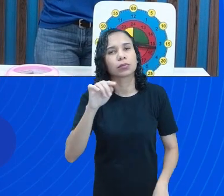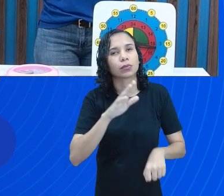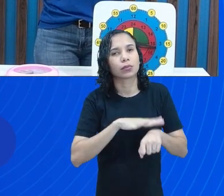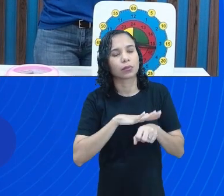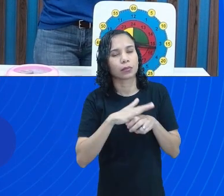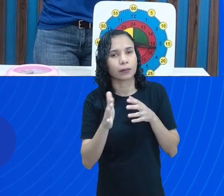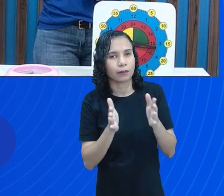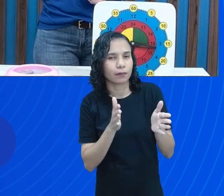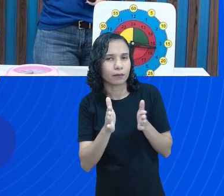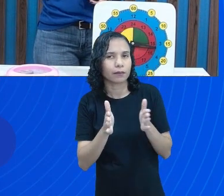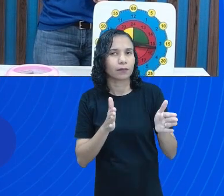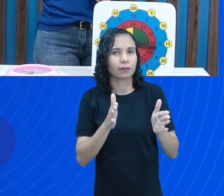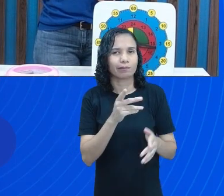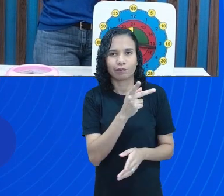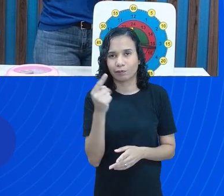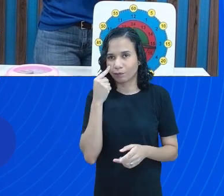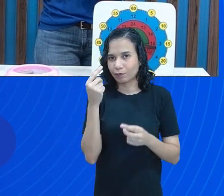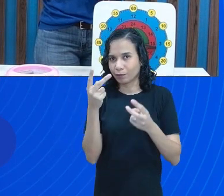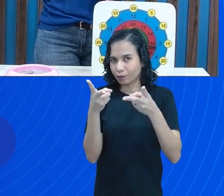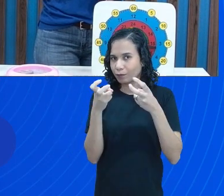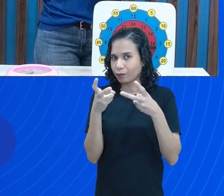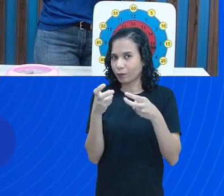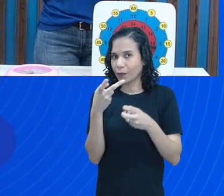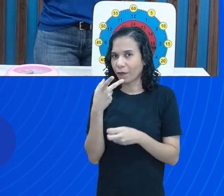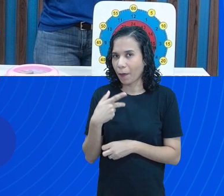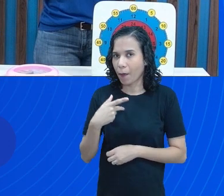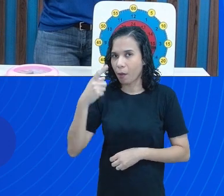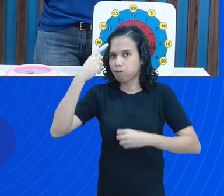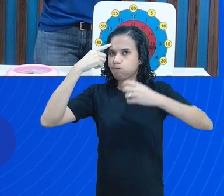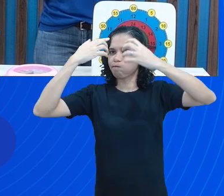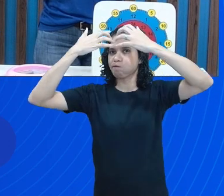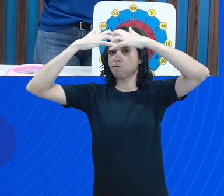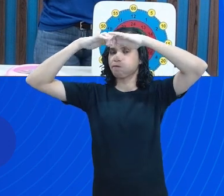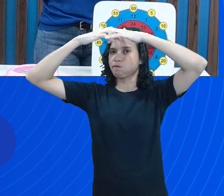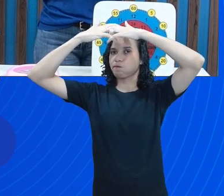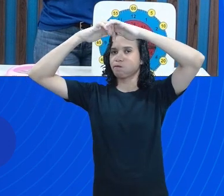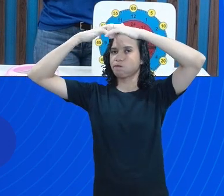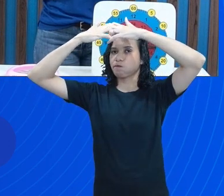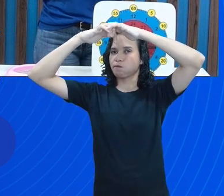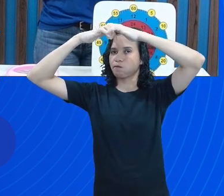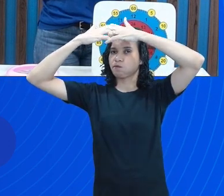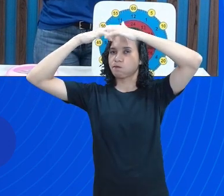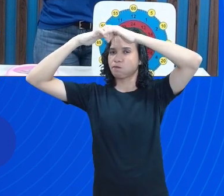de tempo? Vocês conseguem me dizer? Pensem aí um pouquinho.